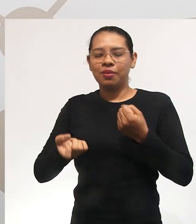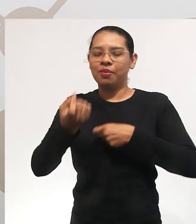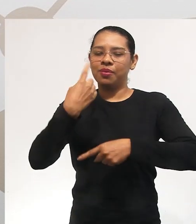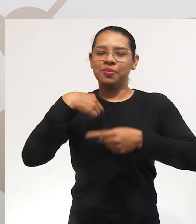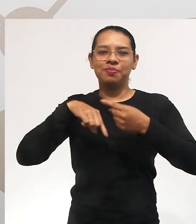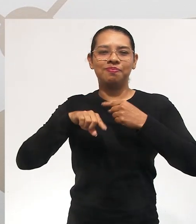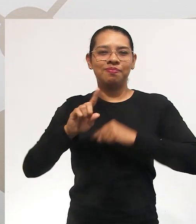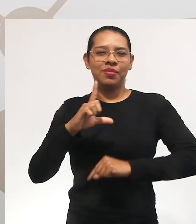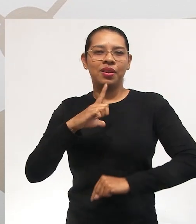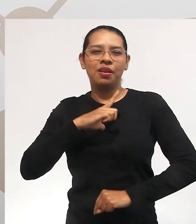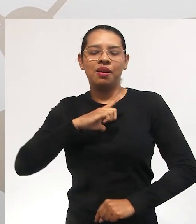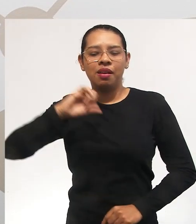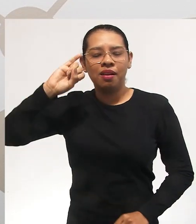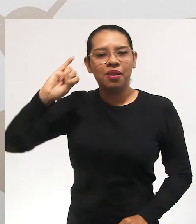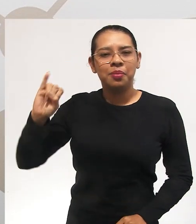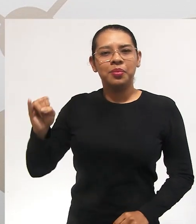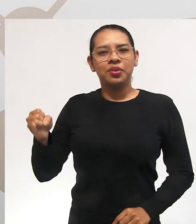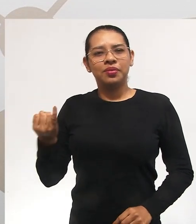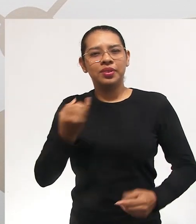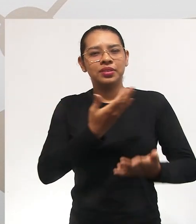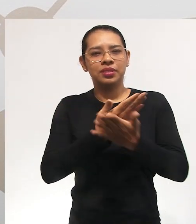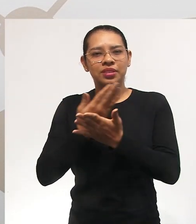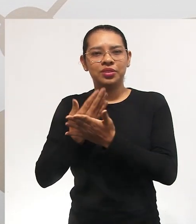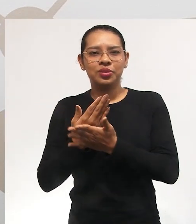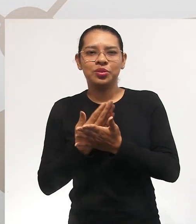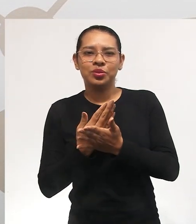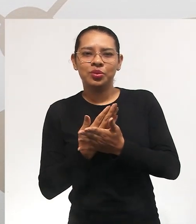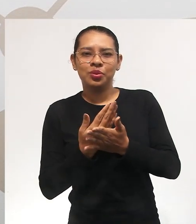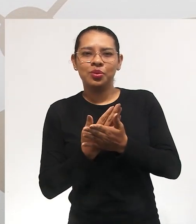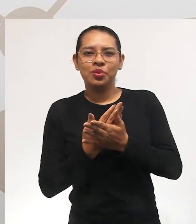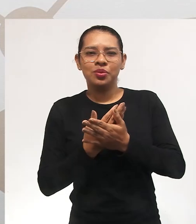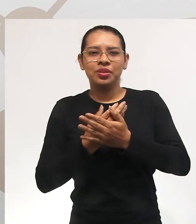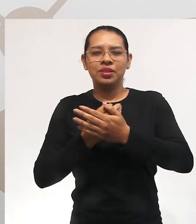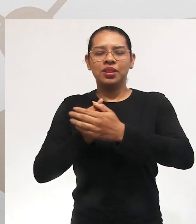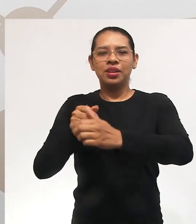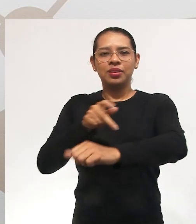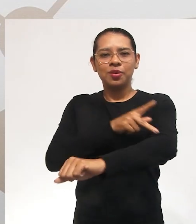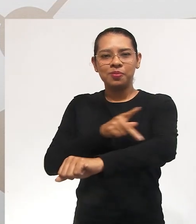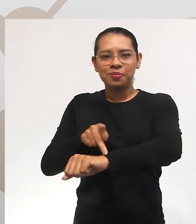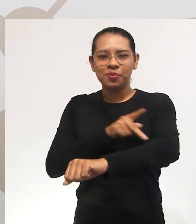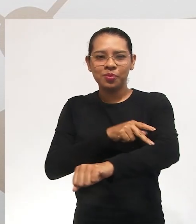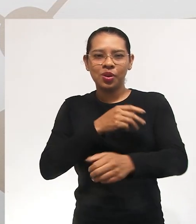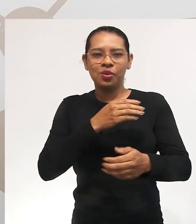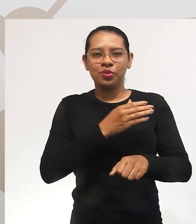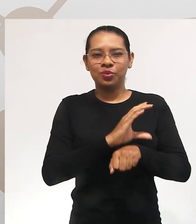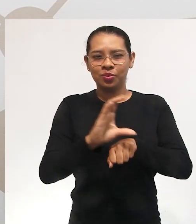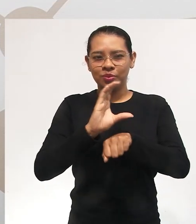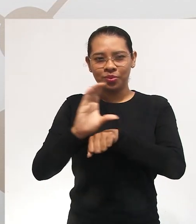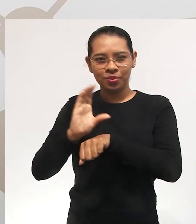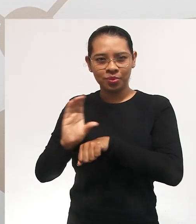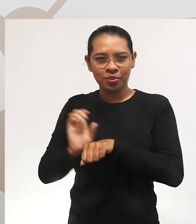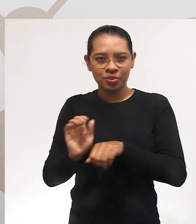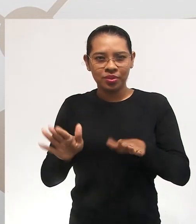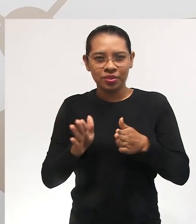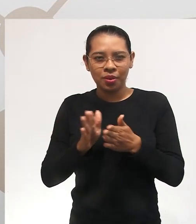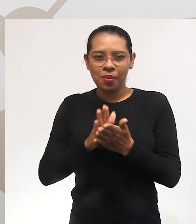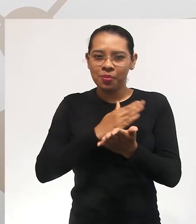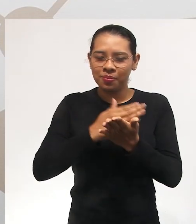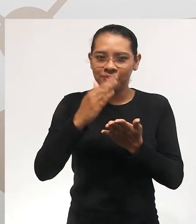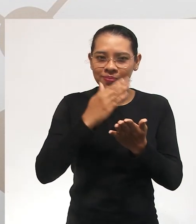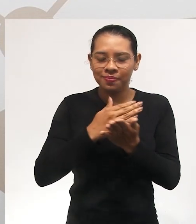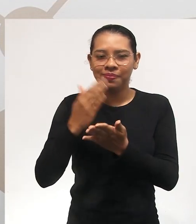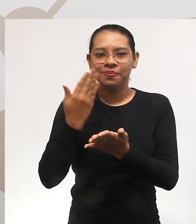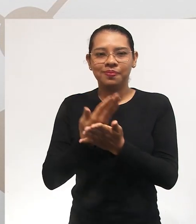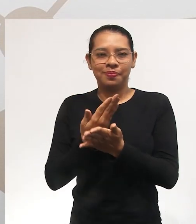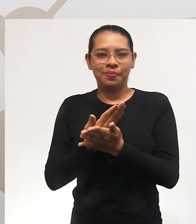que aproveitem ao máximo a graduação. Aproveitem, estudem, perguntem, se apropriem, é a base.